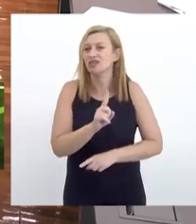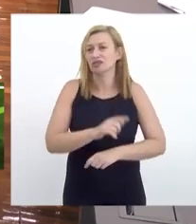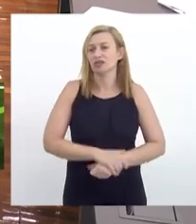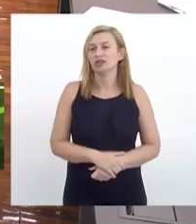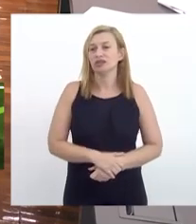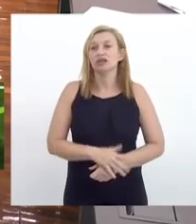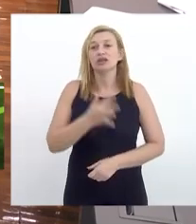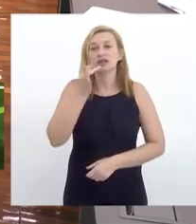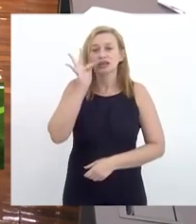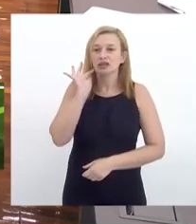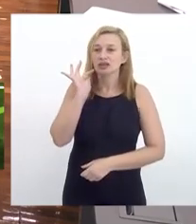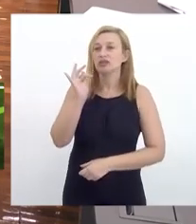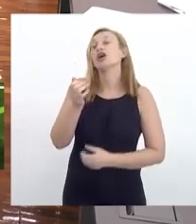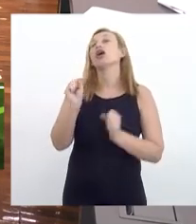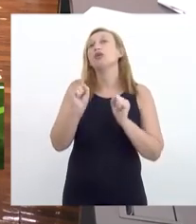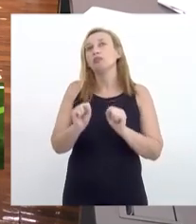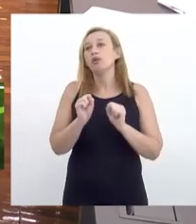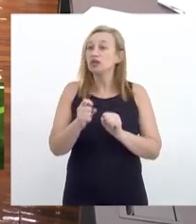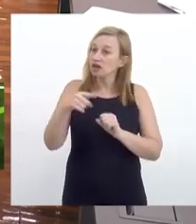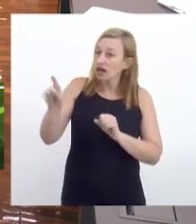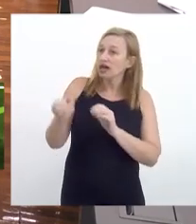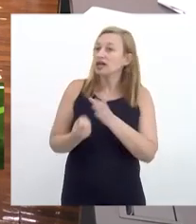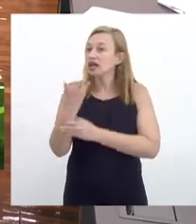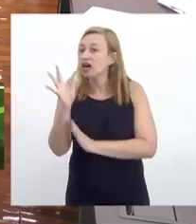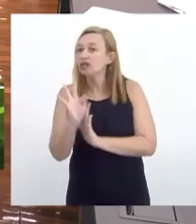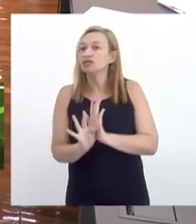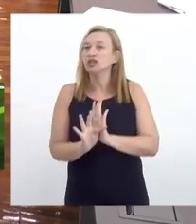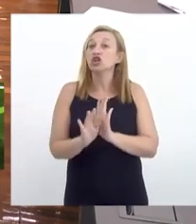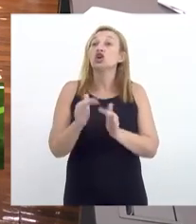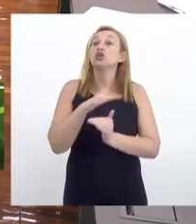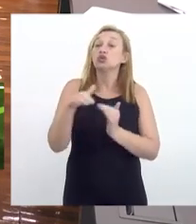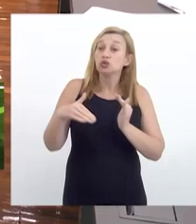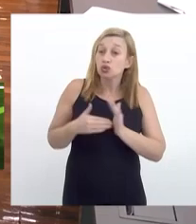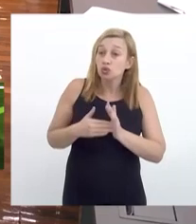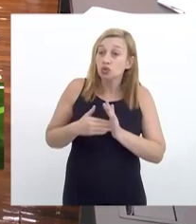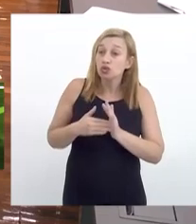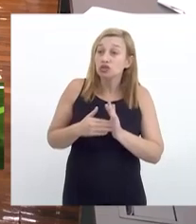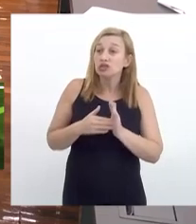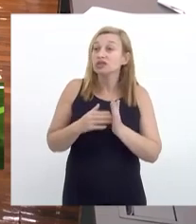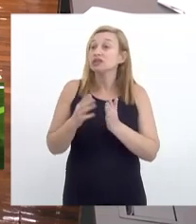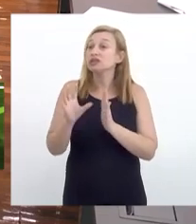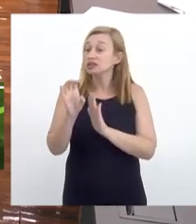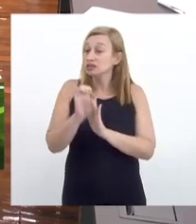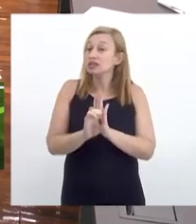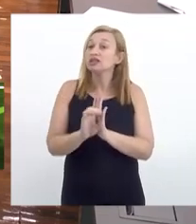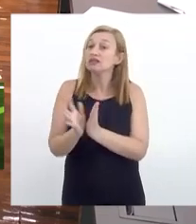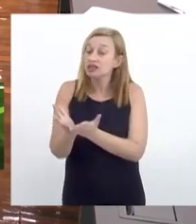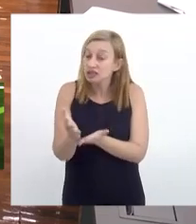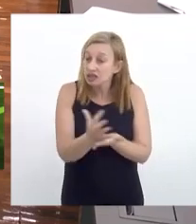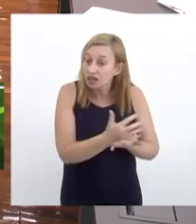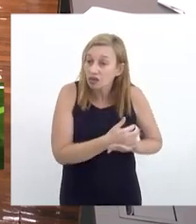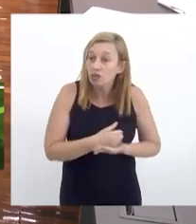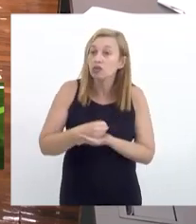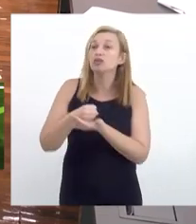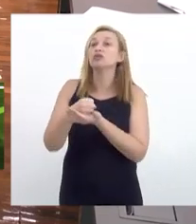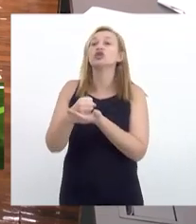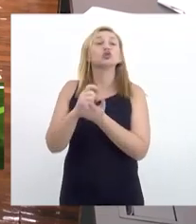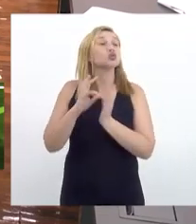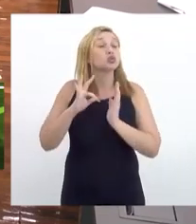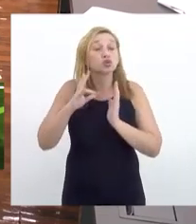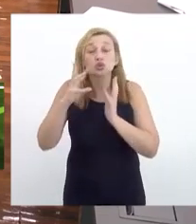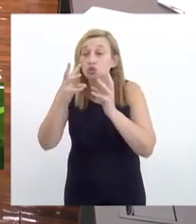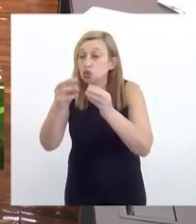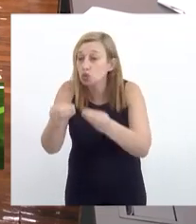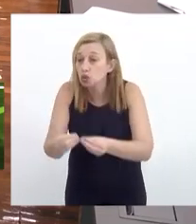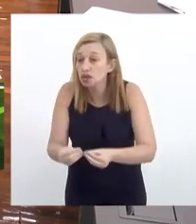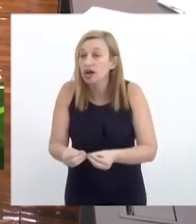Serafine Vossa excelência poderá fazer um texto Todas as teses serão acolhidas Aperfeiçoamento, análise Então, por que